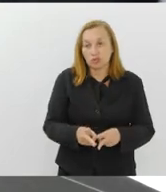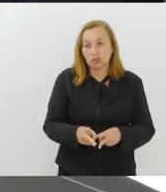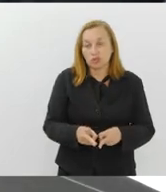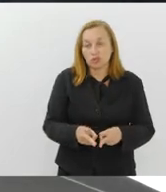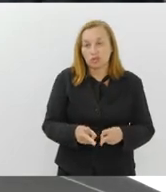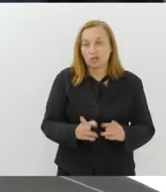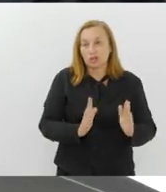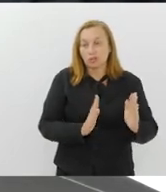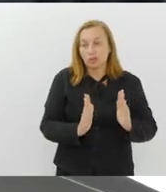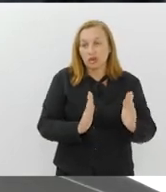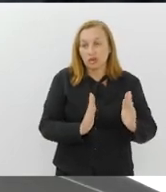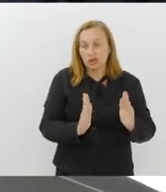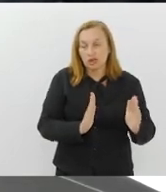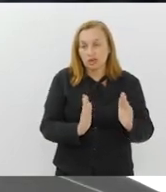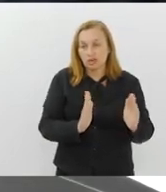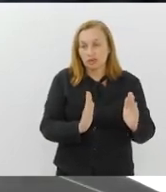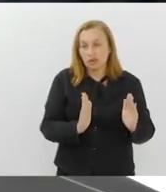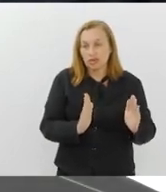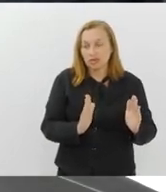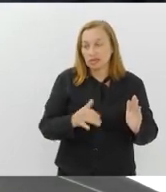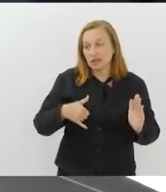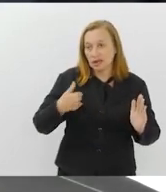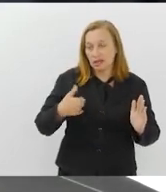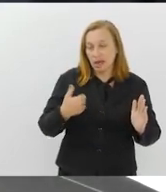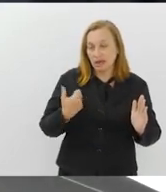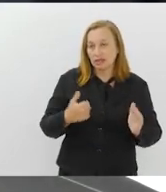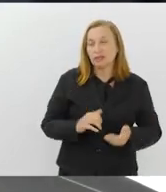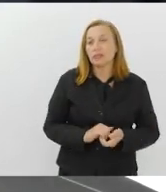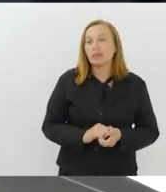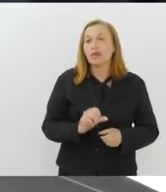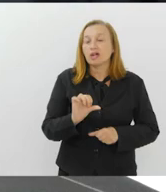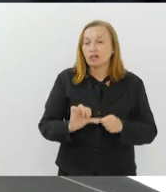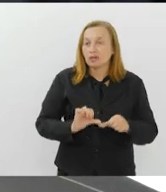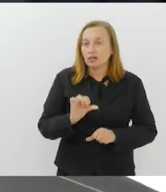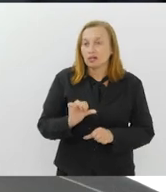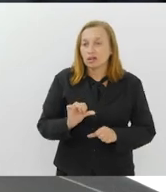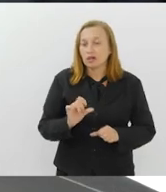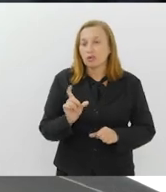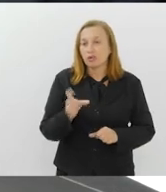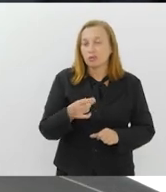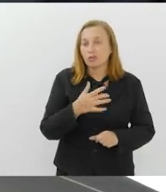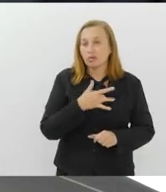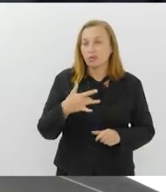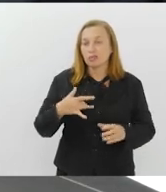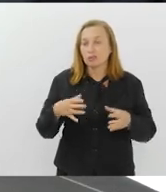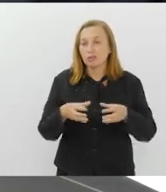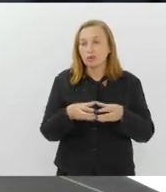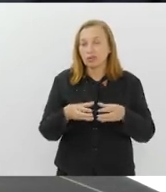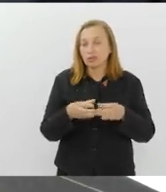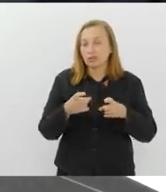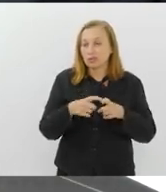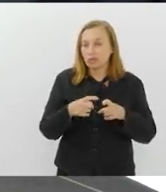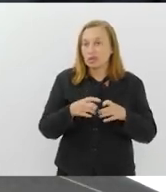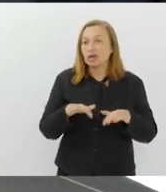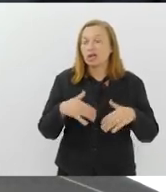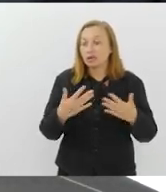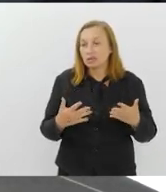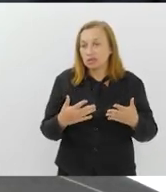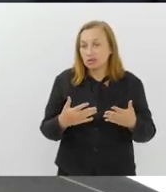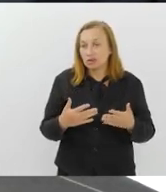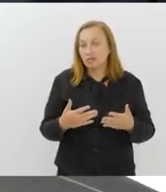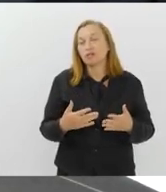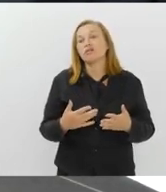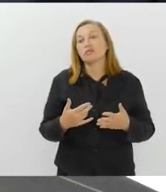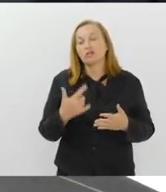pena da ANS alterar o plano para a medicina de grupo. Então, ela vai reclassificar o